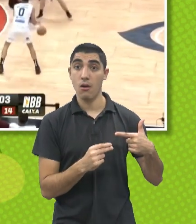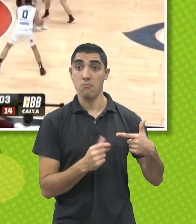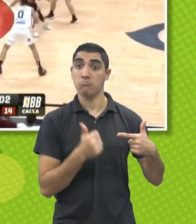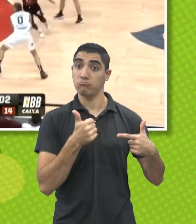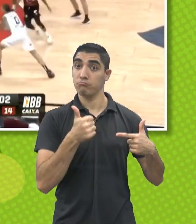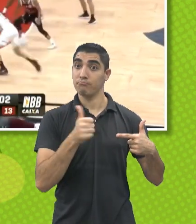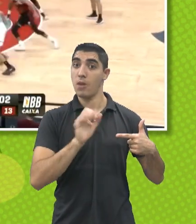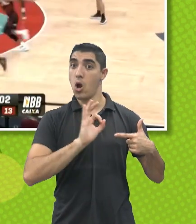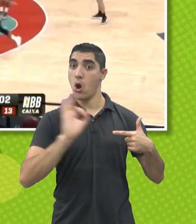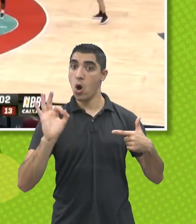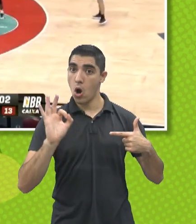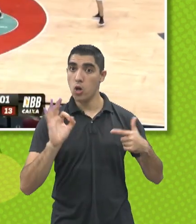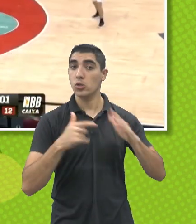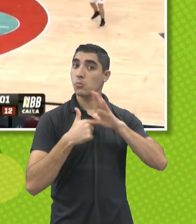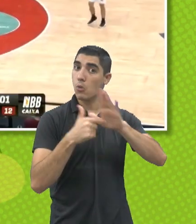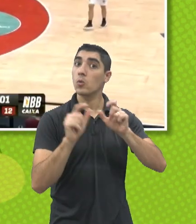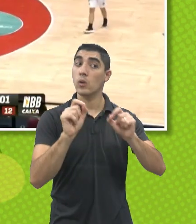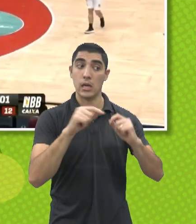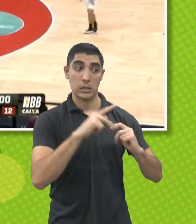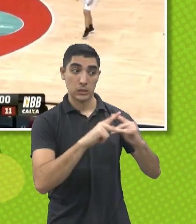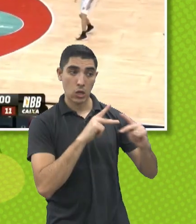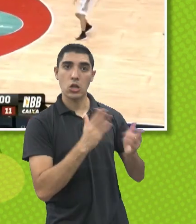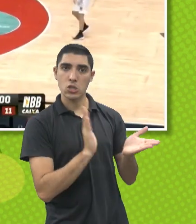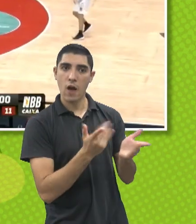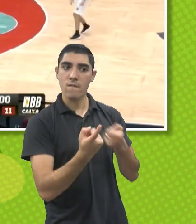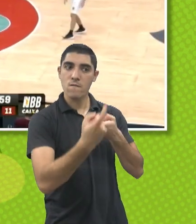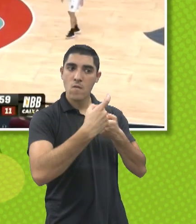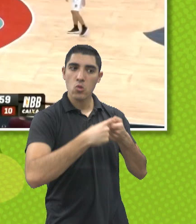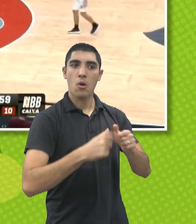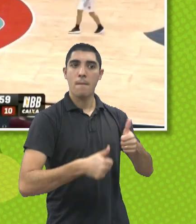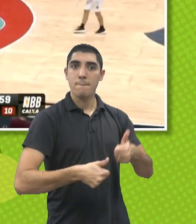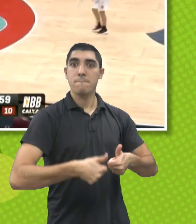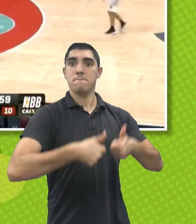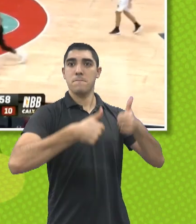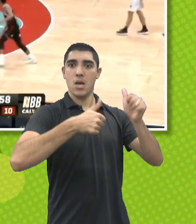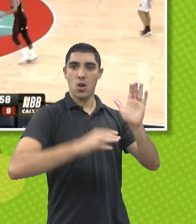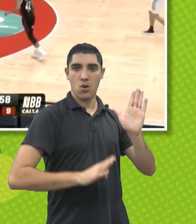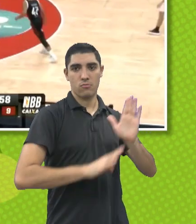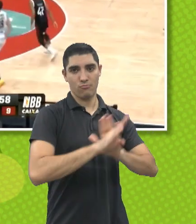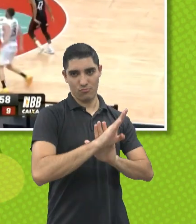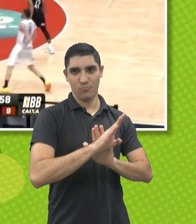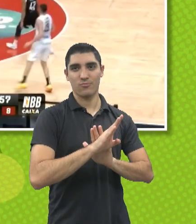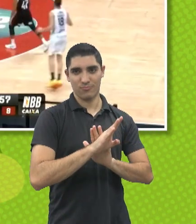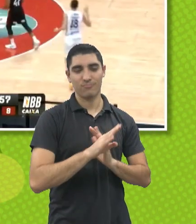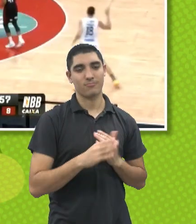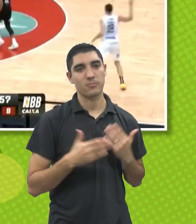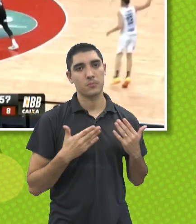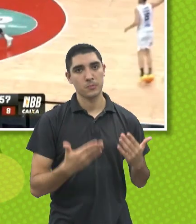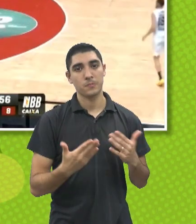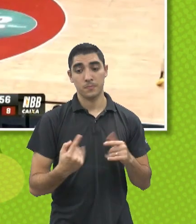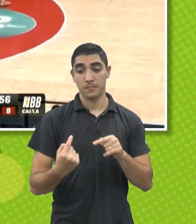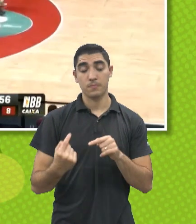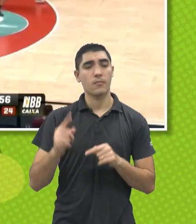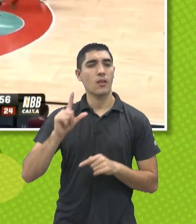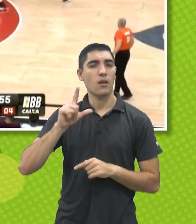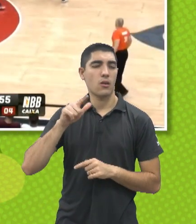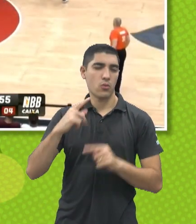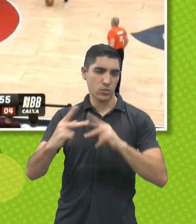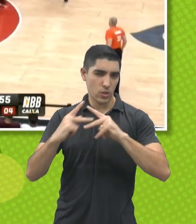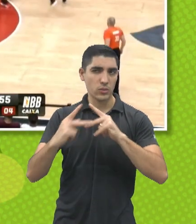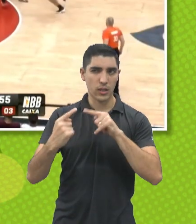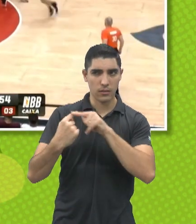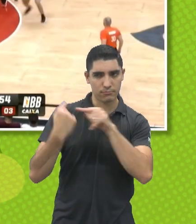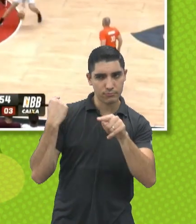sintoma de que o São José está se recuperando. O São José se recuperou bastante na tabela. No finalzinho do primeiro turno, caiu um pouco de produção, né? Tanto que